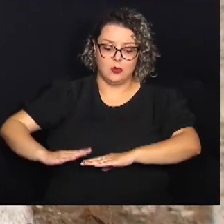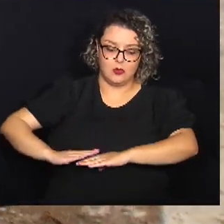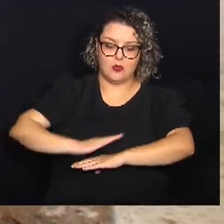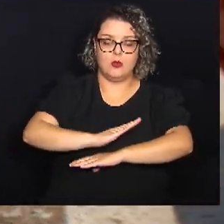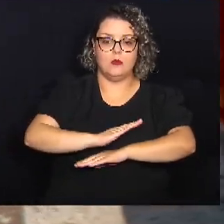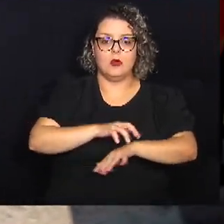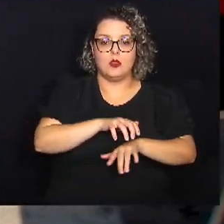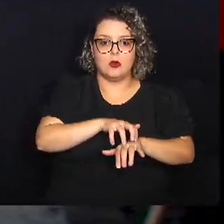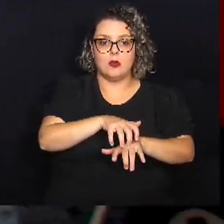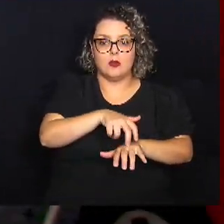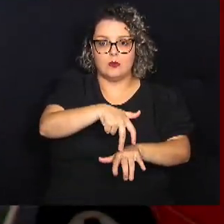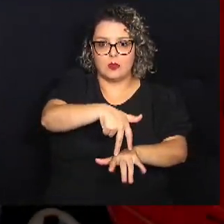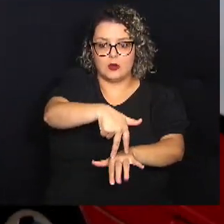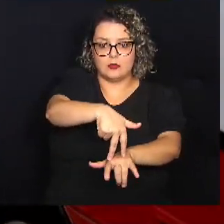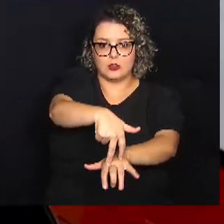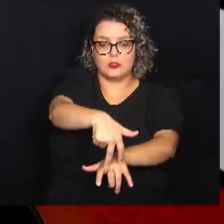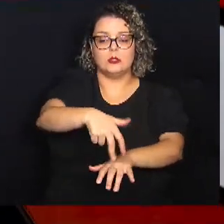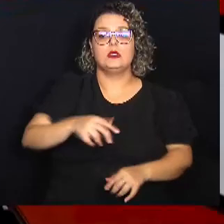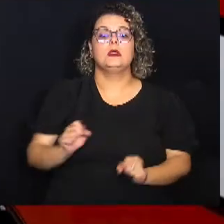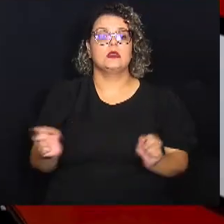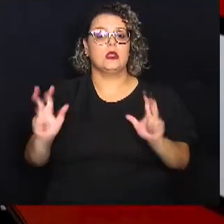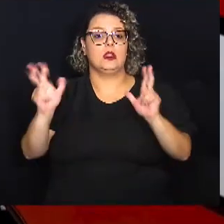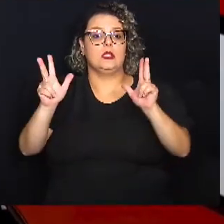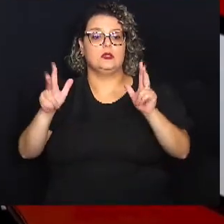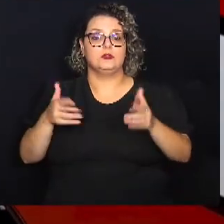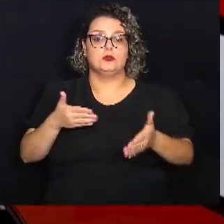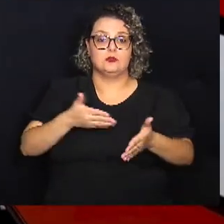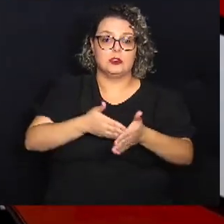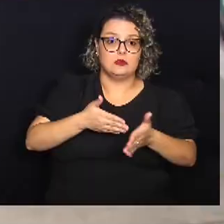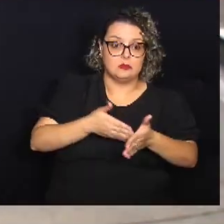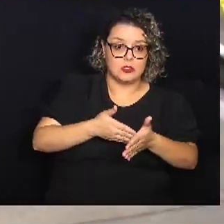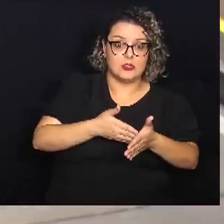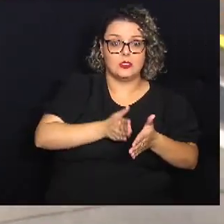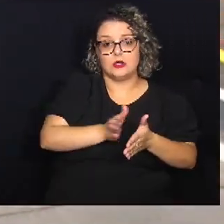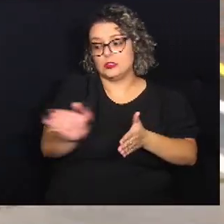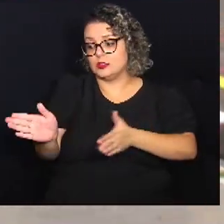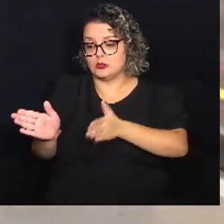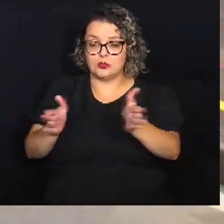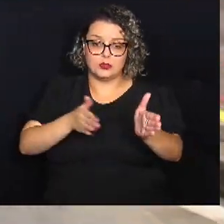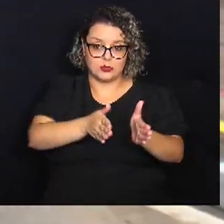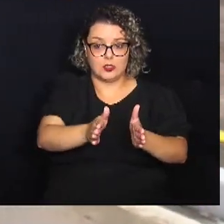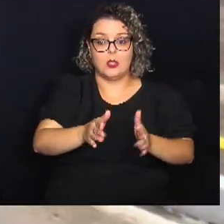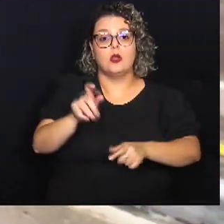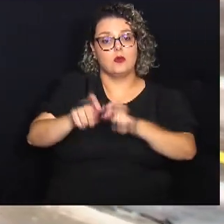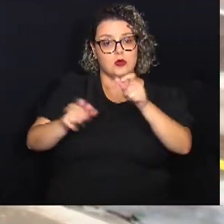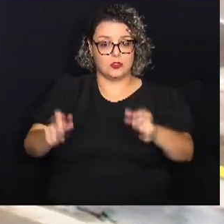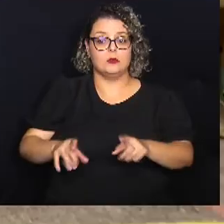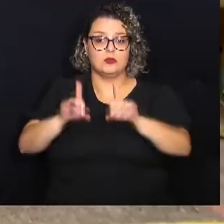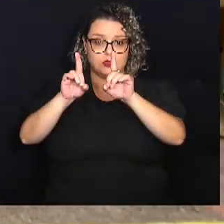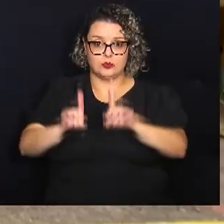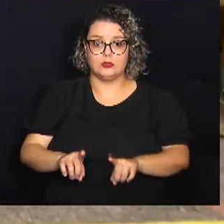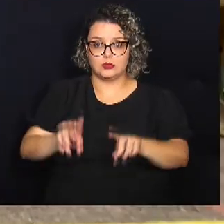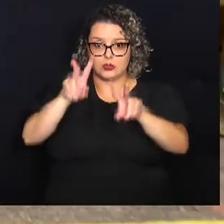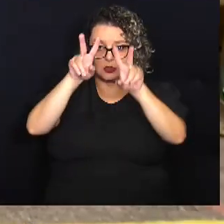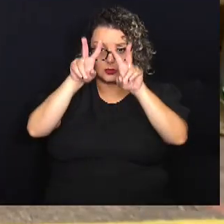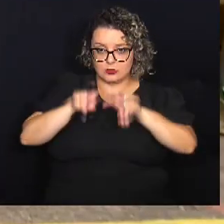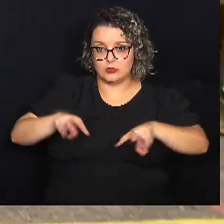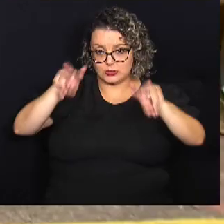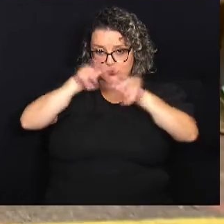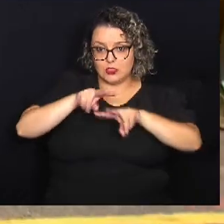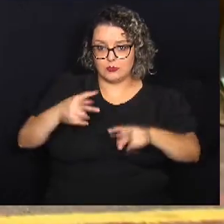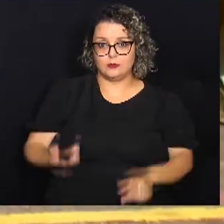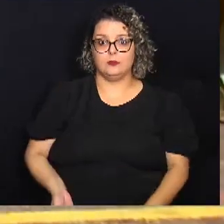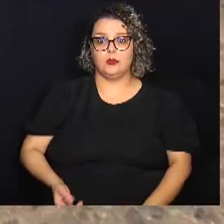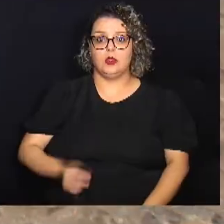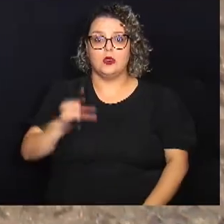piso podotátil, que alerta sobre obstáculos e direciona o caminho para as pessoas com deficiência visual. Dermeval tem